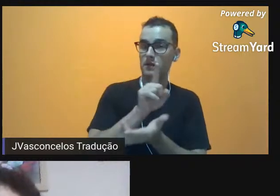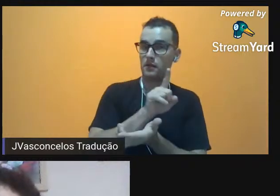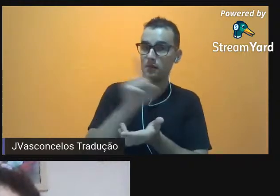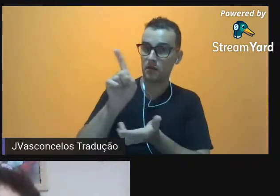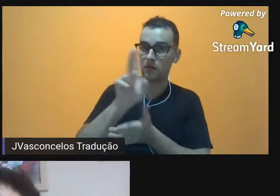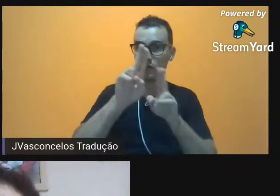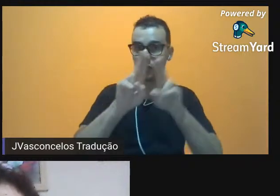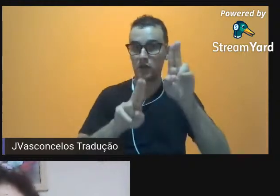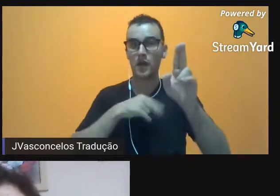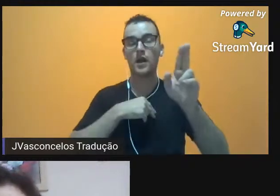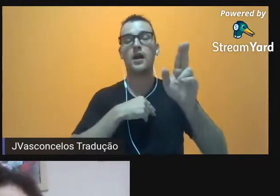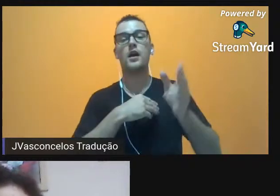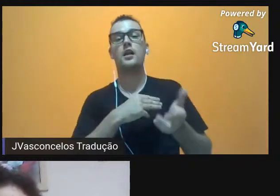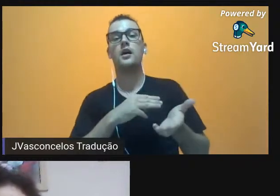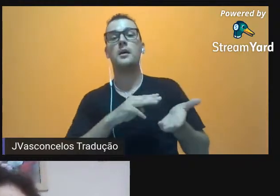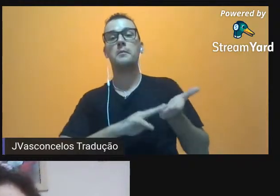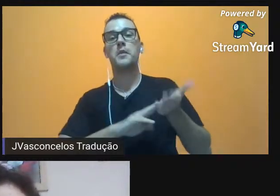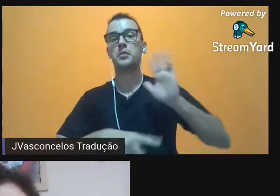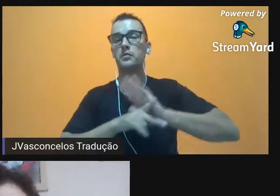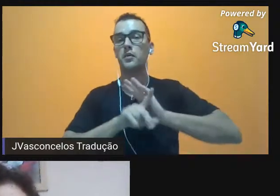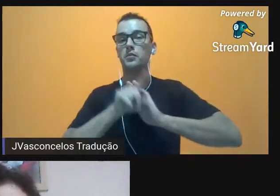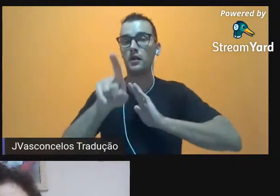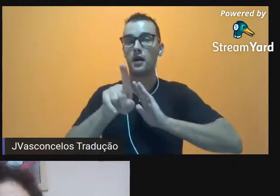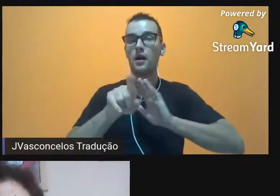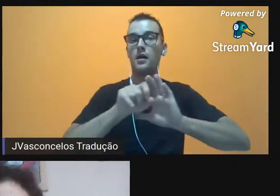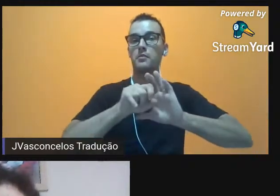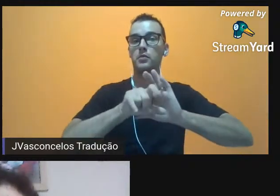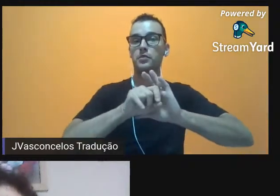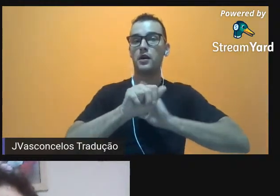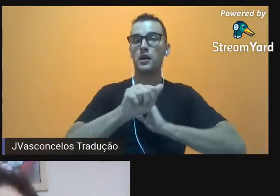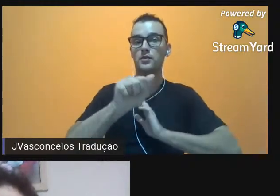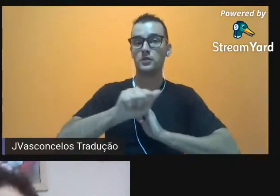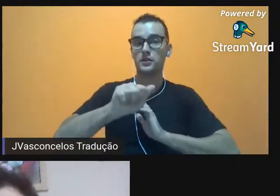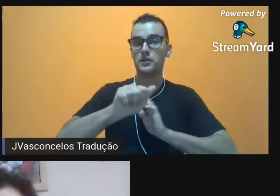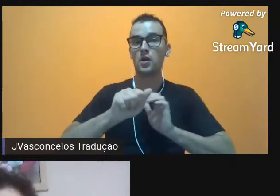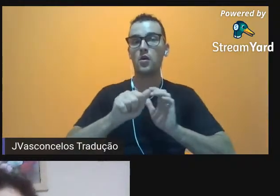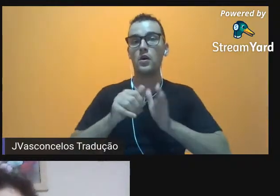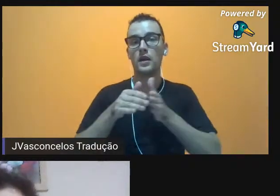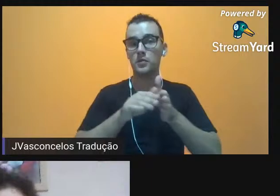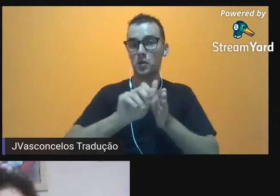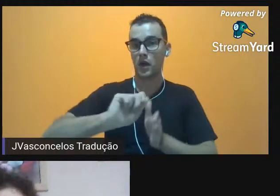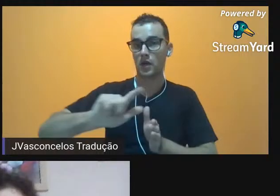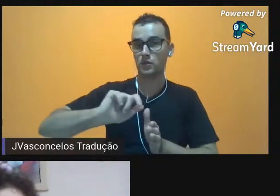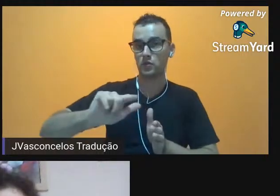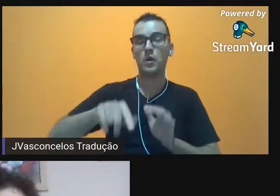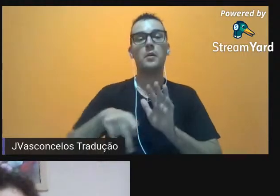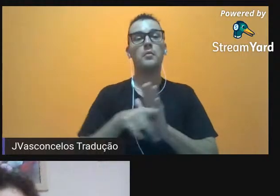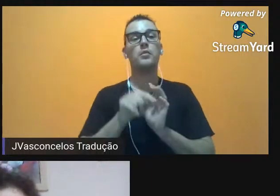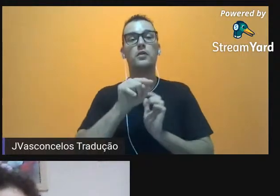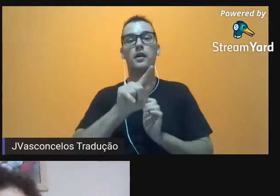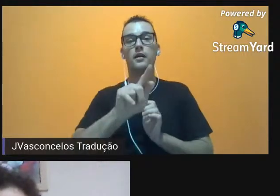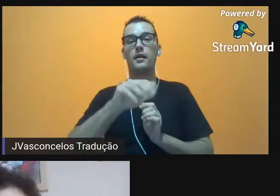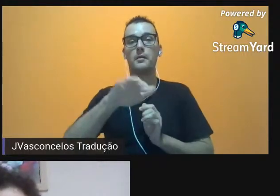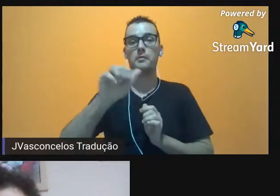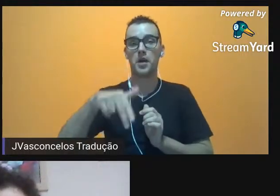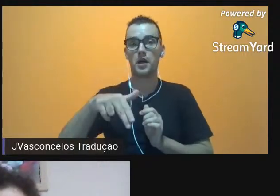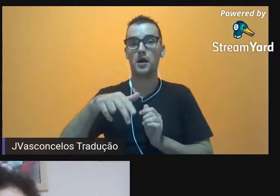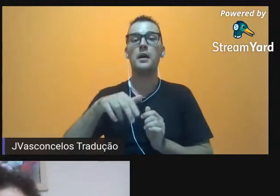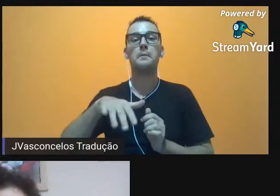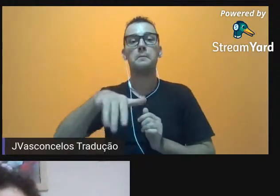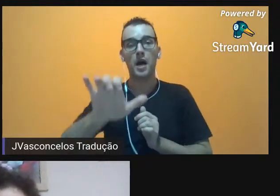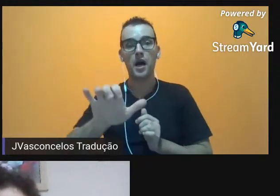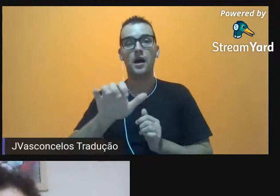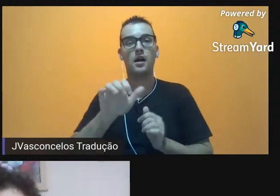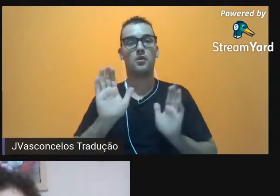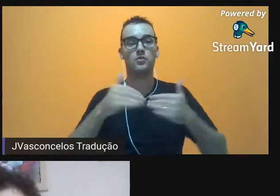Membro da Associação Caminho Azul, membro do Grupo de Apoio a Mães de Autistas de Maricá, o GAMAN. Doutora Viviane, seja